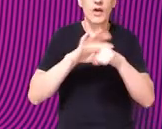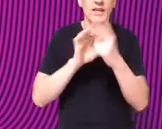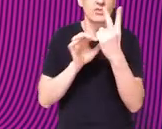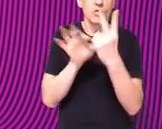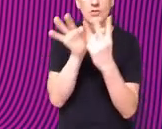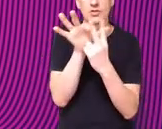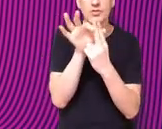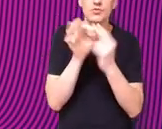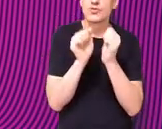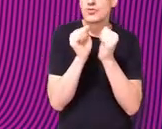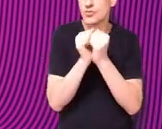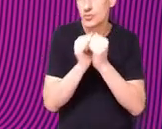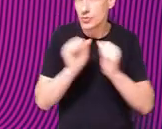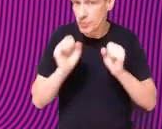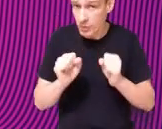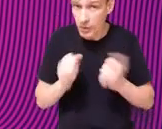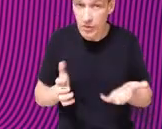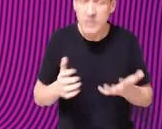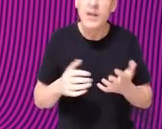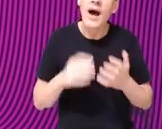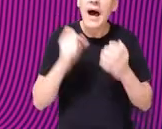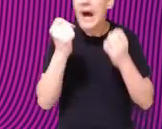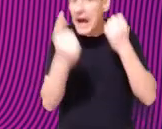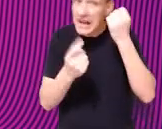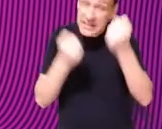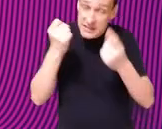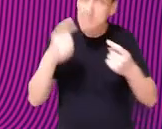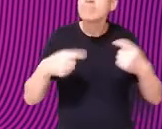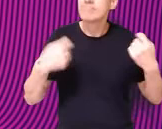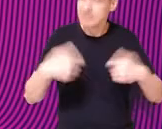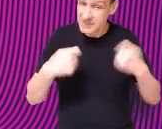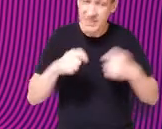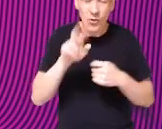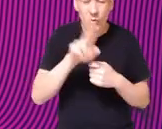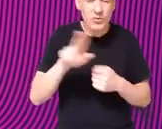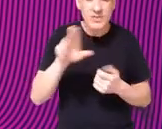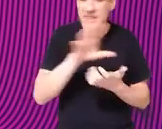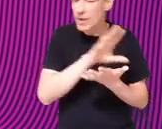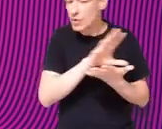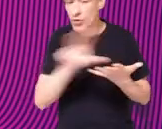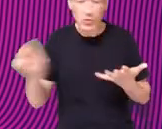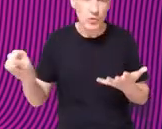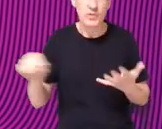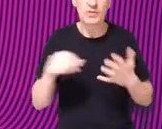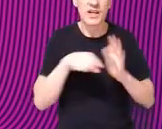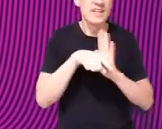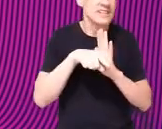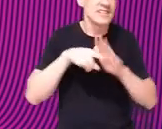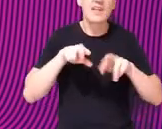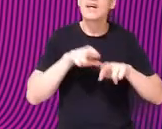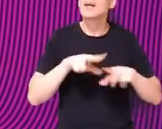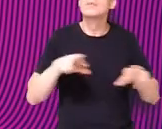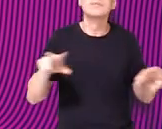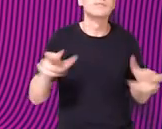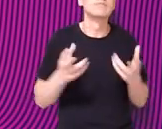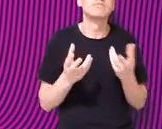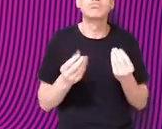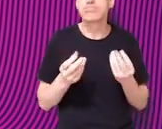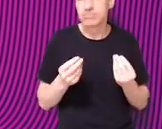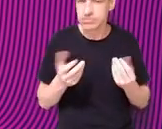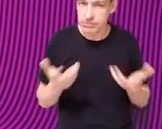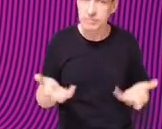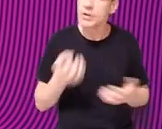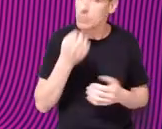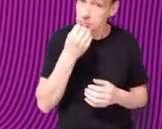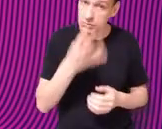todo esse arsenal terapêutico, mas é muito importante que a gente use com muito critério. Eu acho que isso é a grande lição desse caso, um